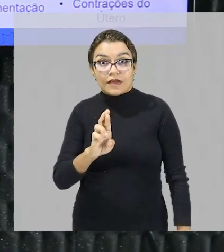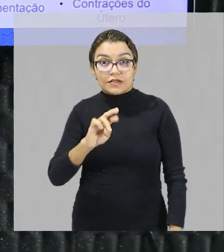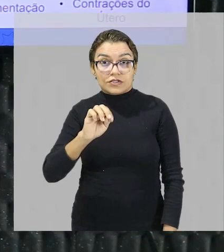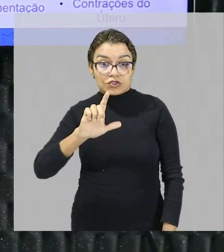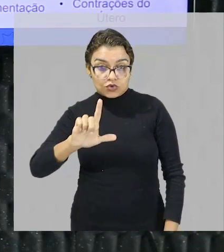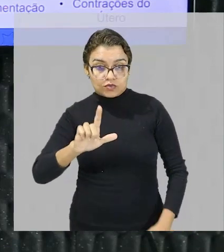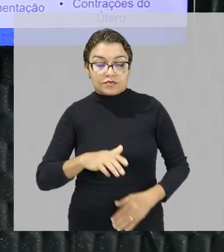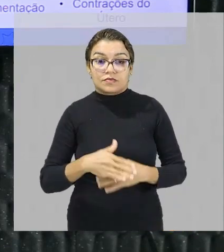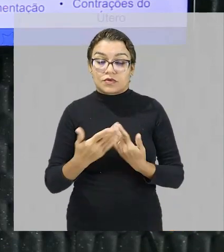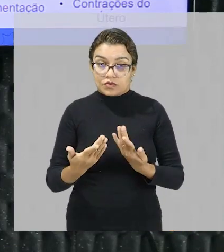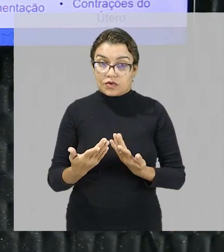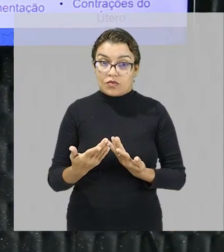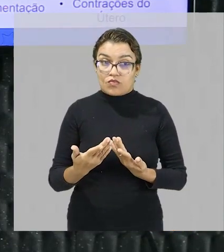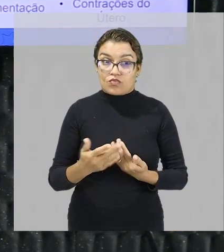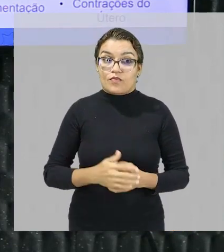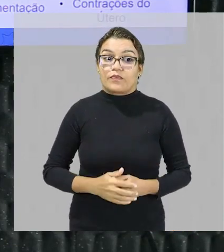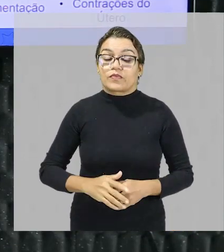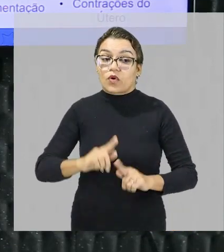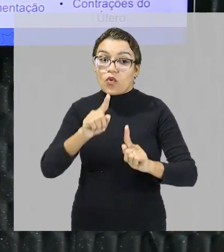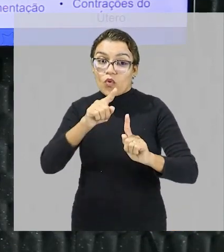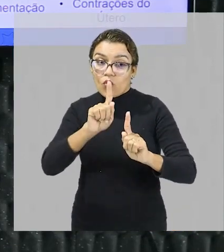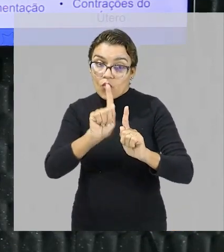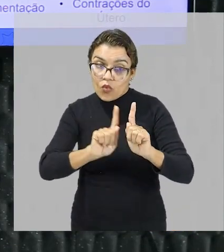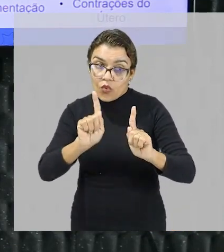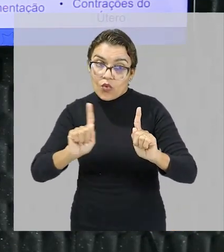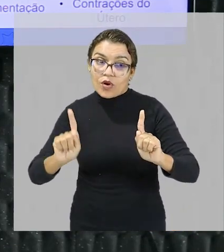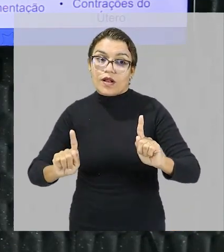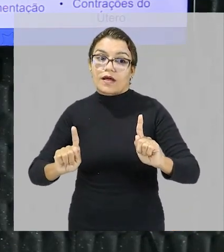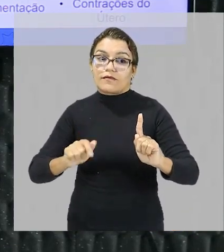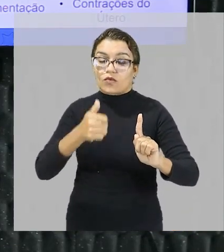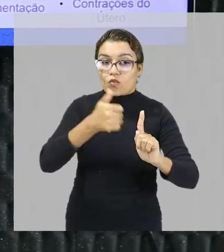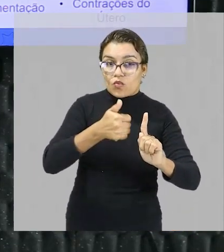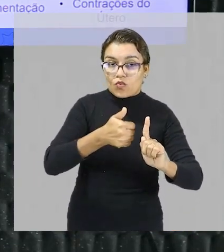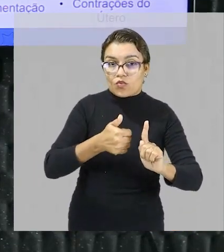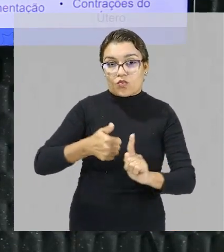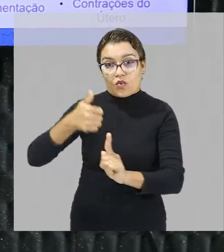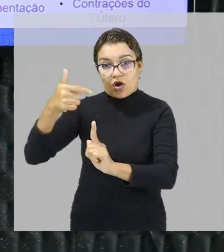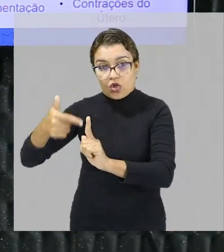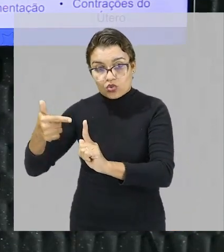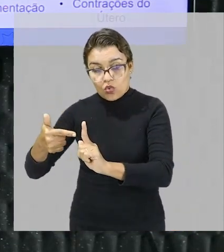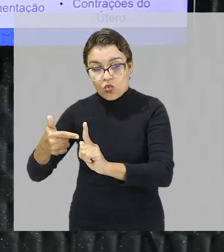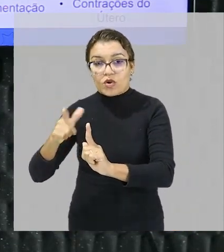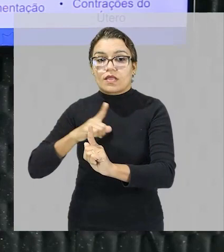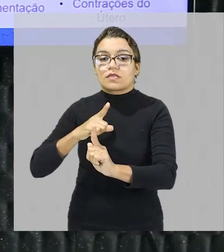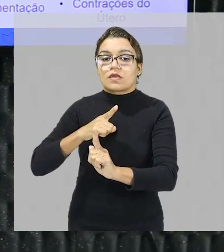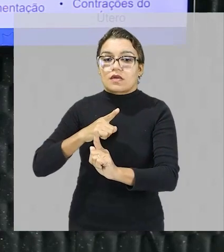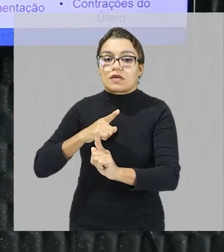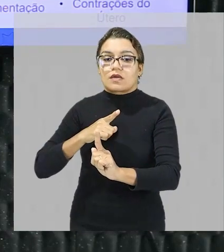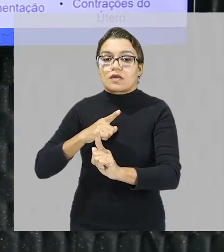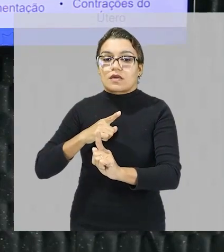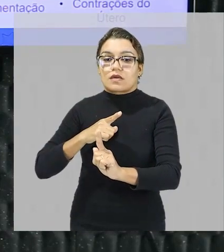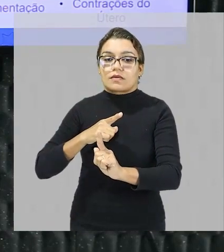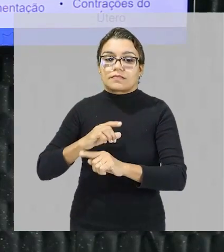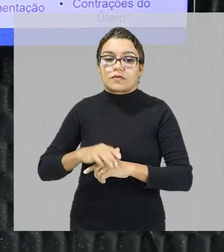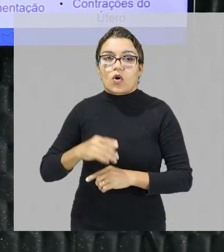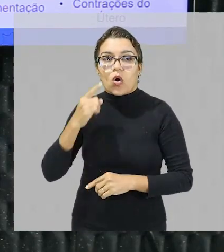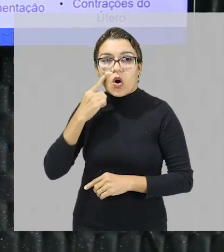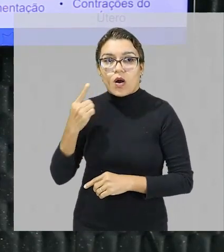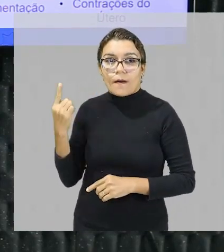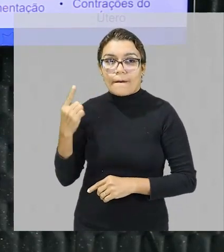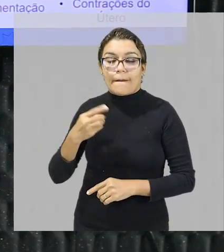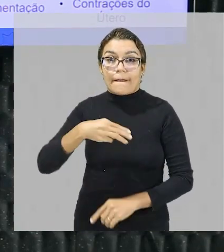Se o gráfico 1 representar o LH e o gráfico 2 é os níveis de ocitocina, Márcia está entrando no período fértil, tá aqui,